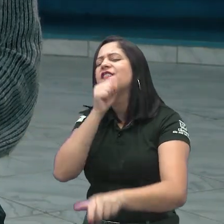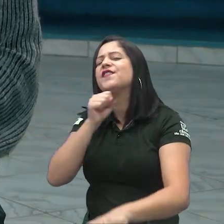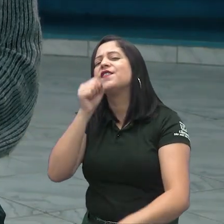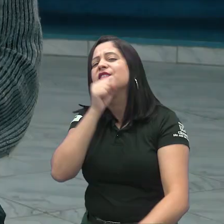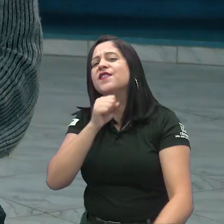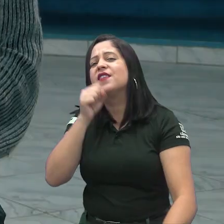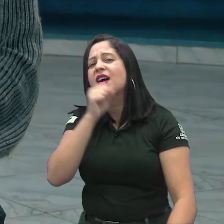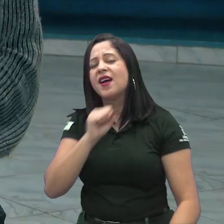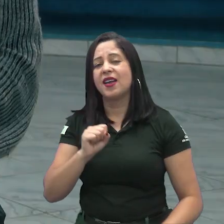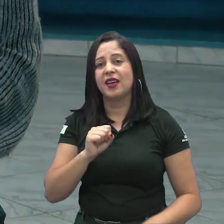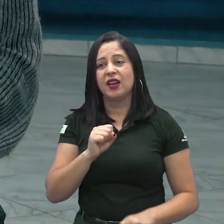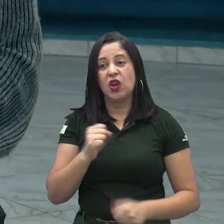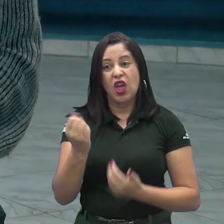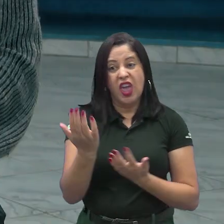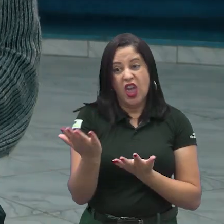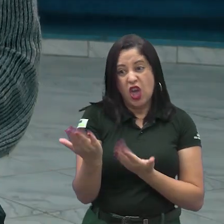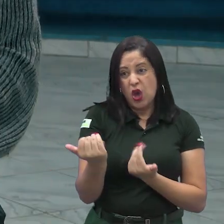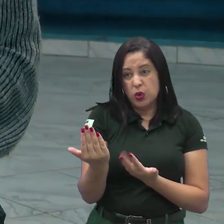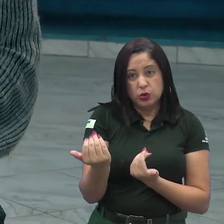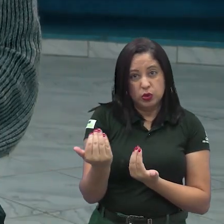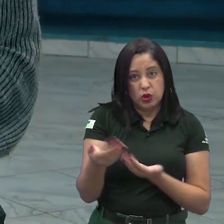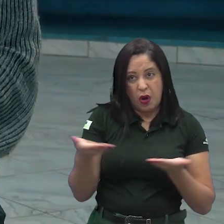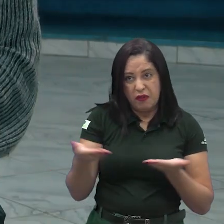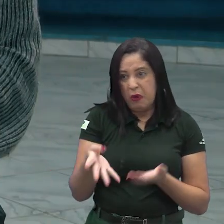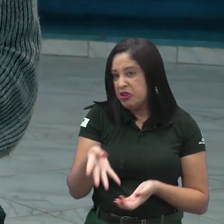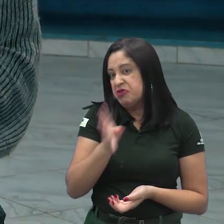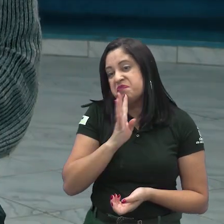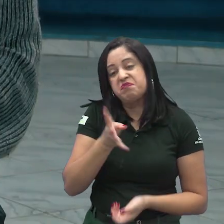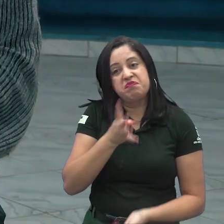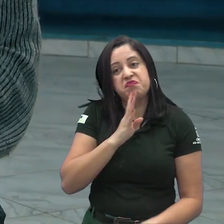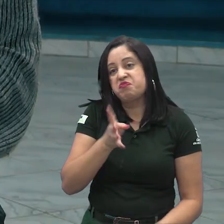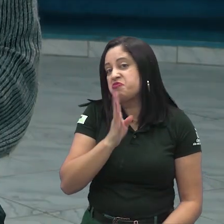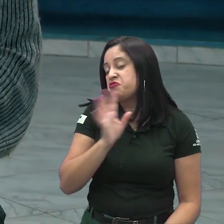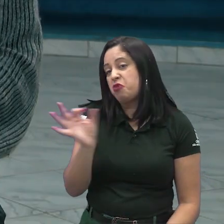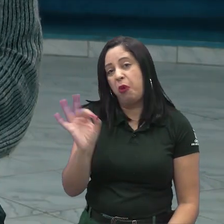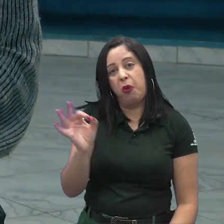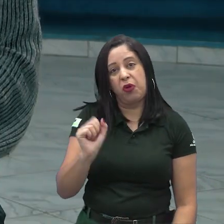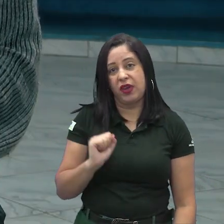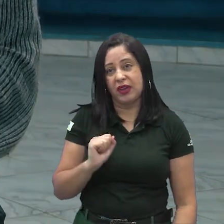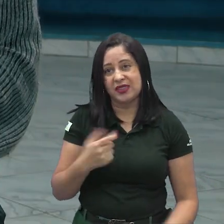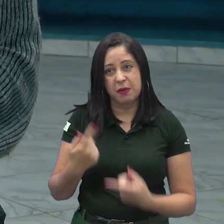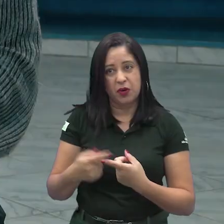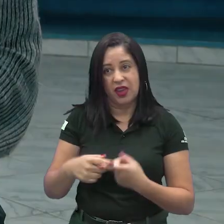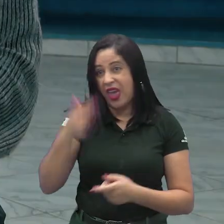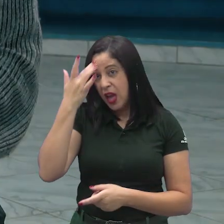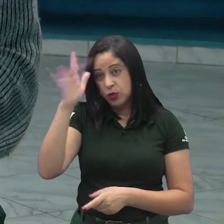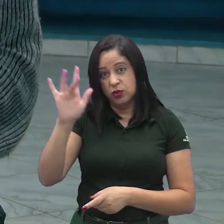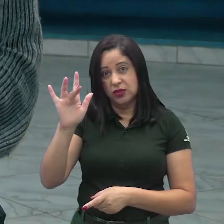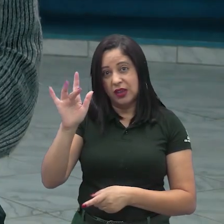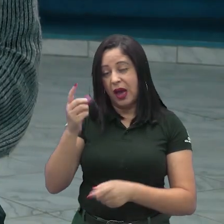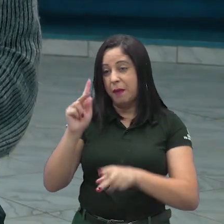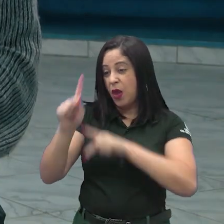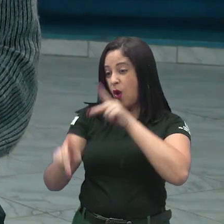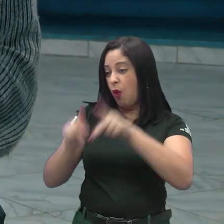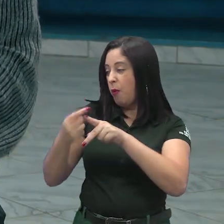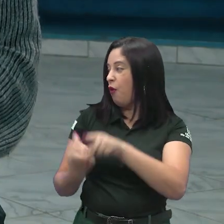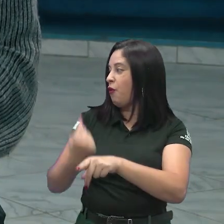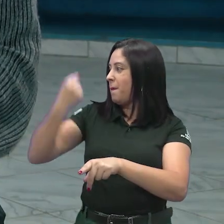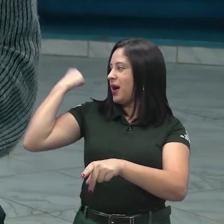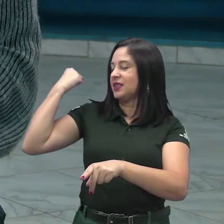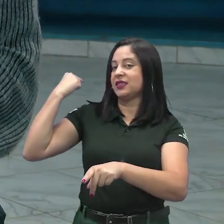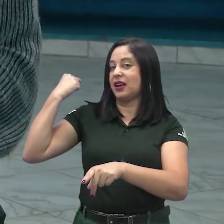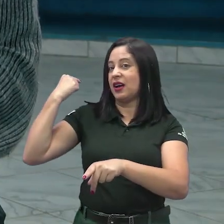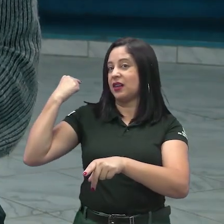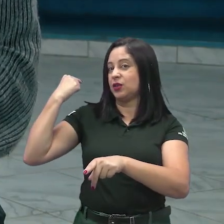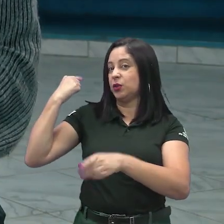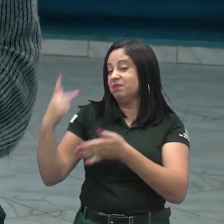velhos tempos, que a juventude de hoje não sabe o que o velho tempo passava, o que eles passaram. Então é uma coisa muito importante,